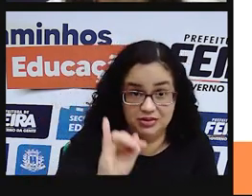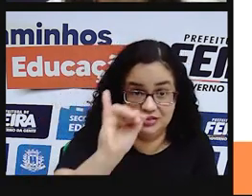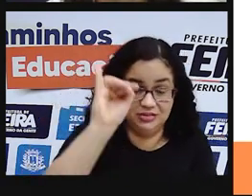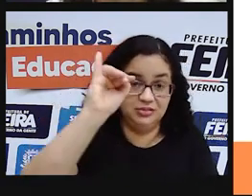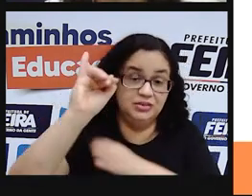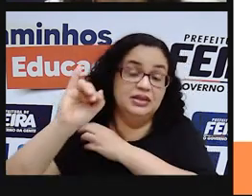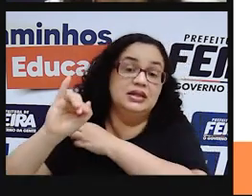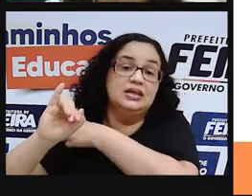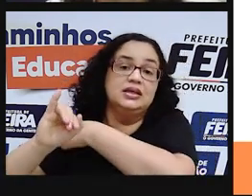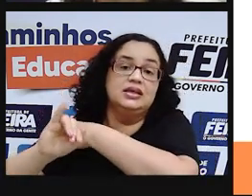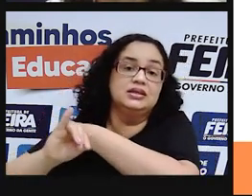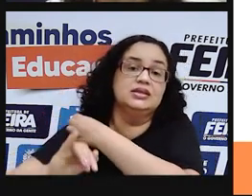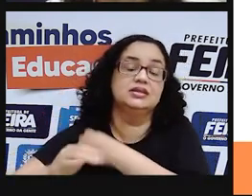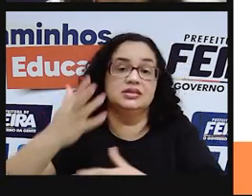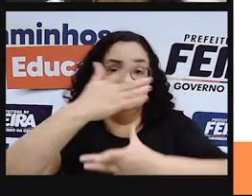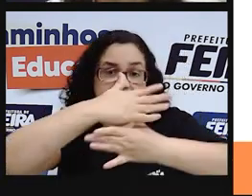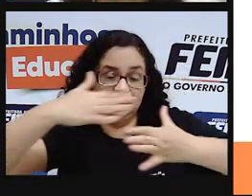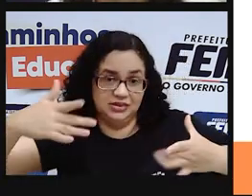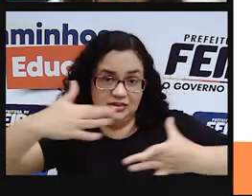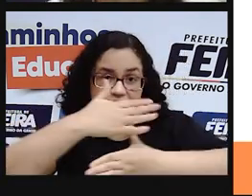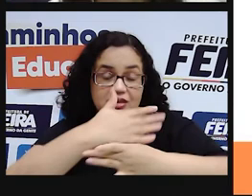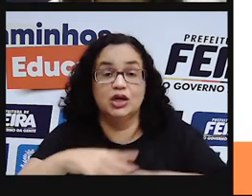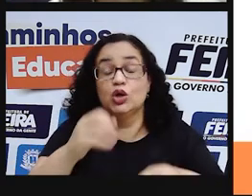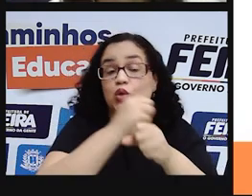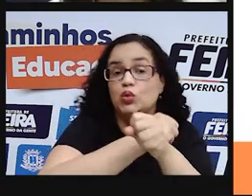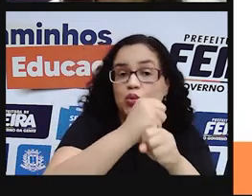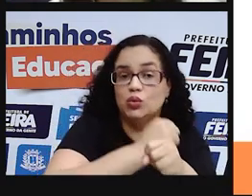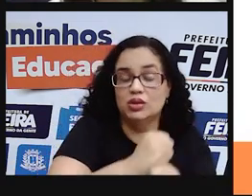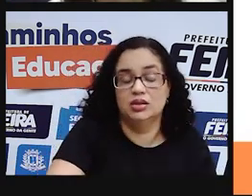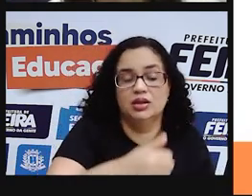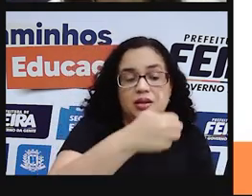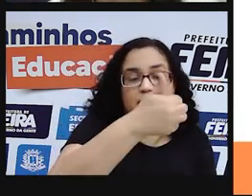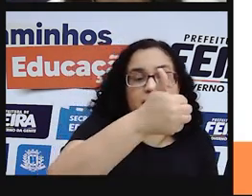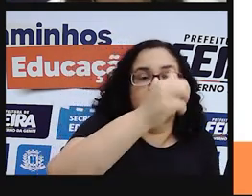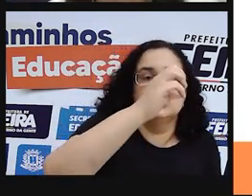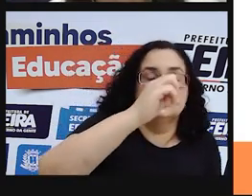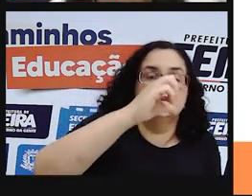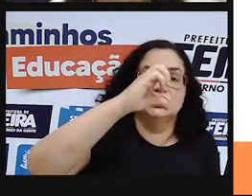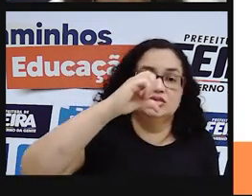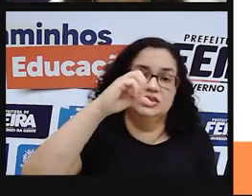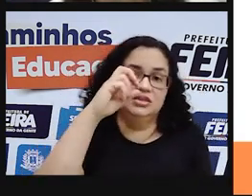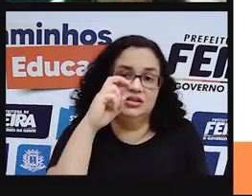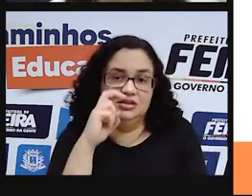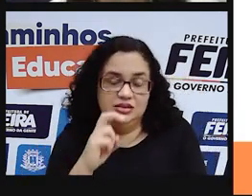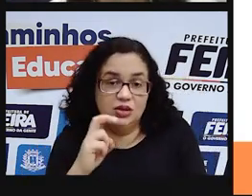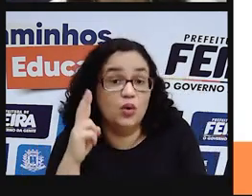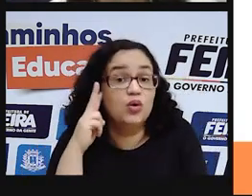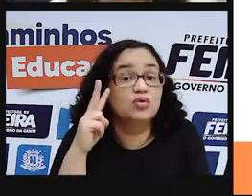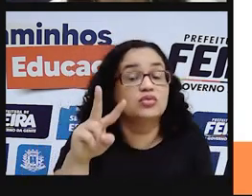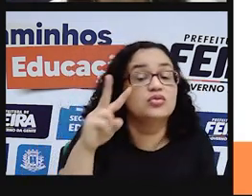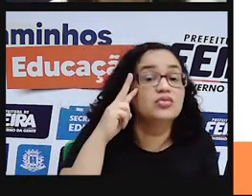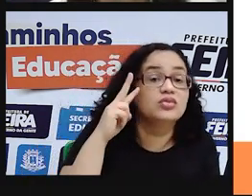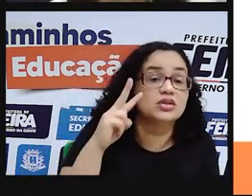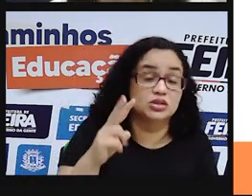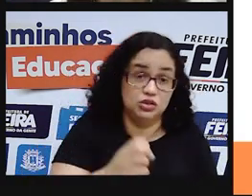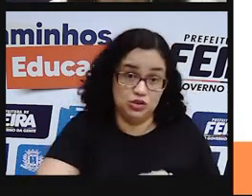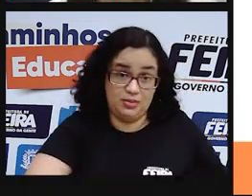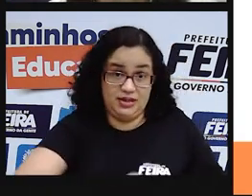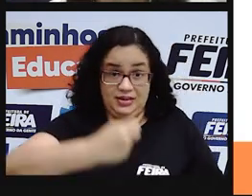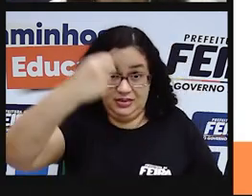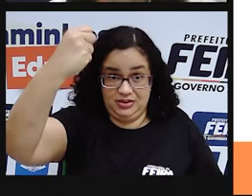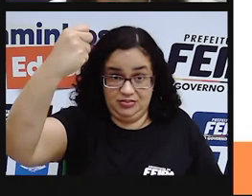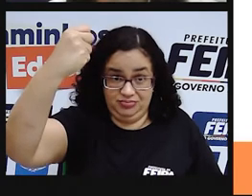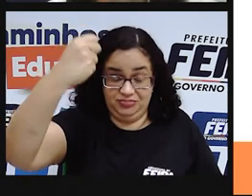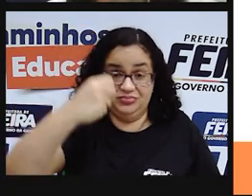para o município e aí no ano de 1995 foi avistado no distrito de Maria Quitéria